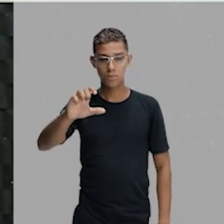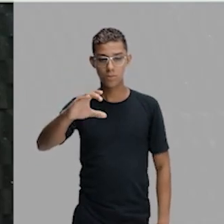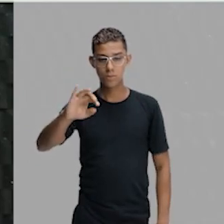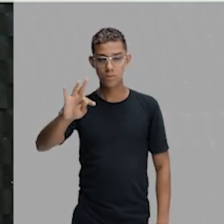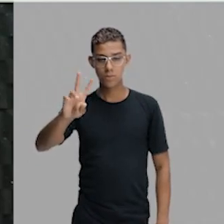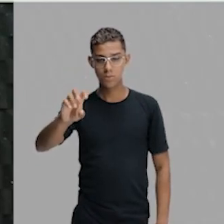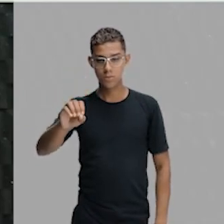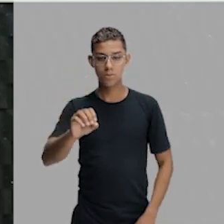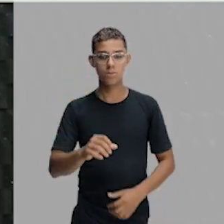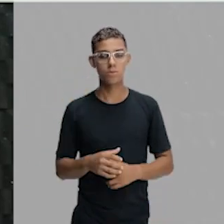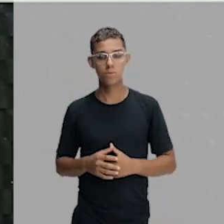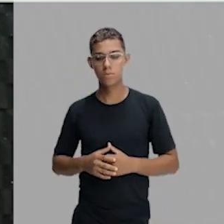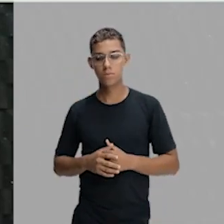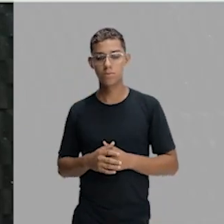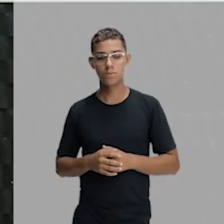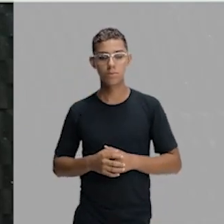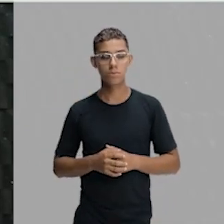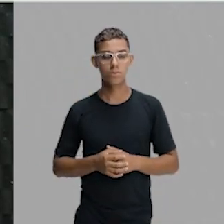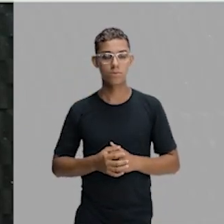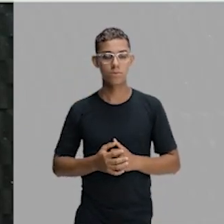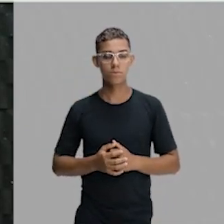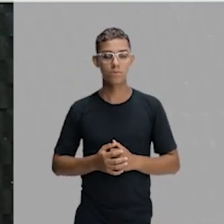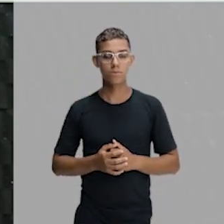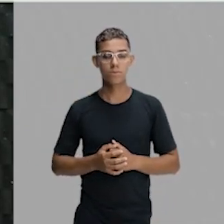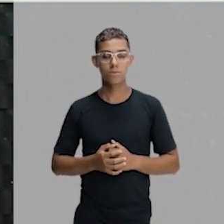homozigoto recessivo.